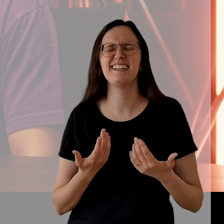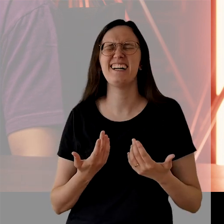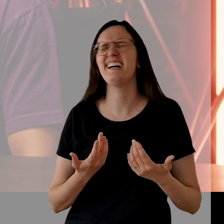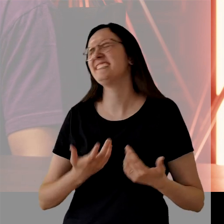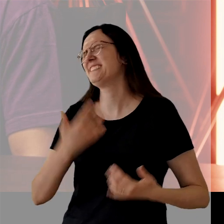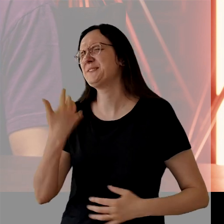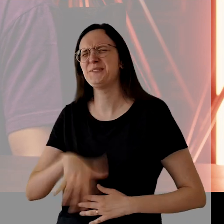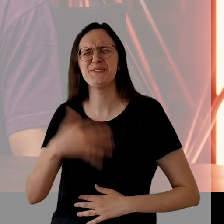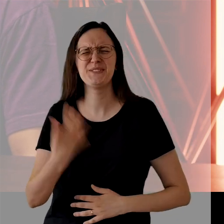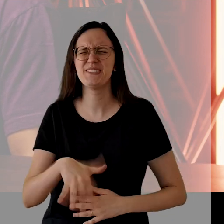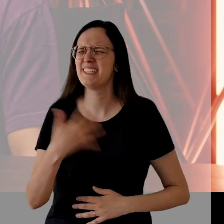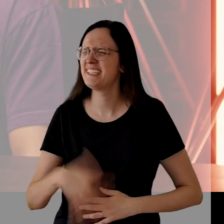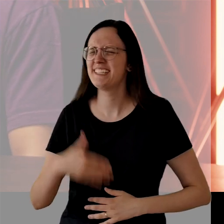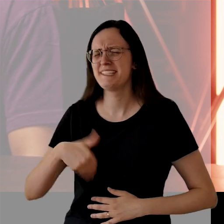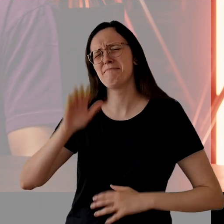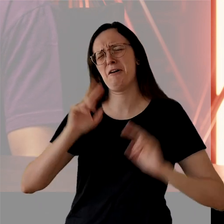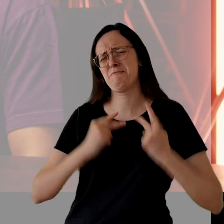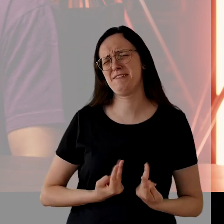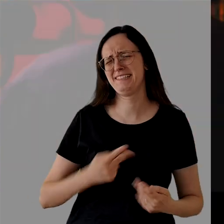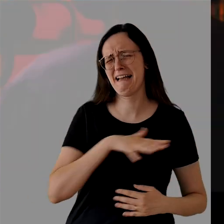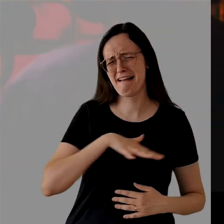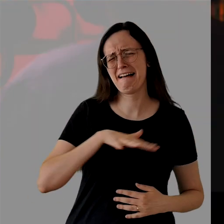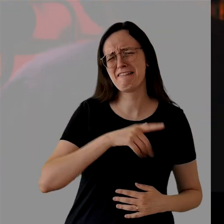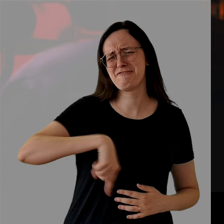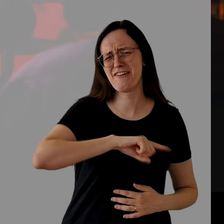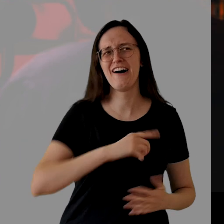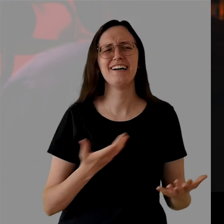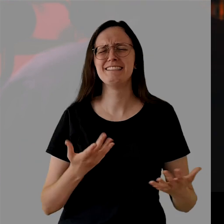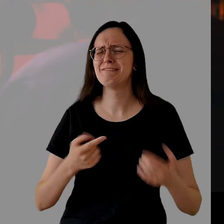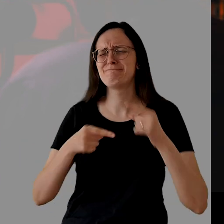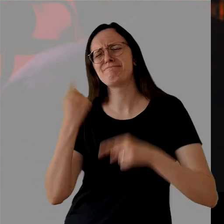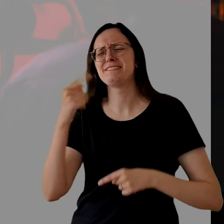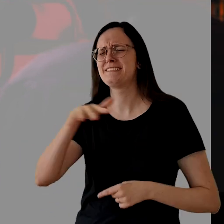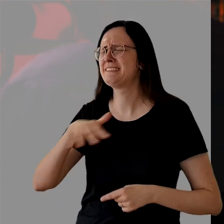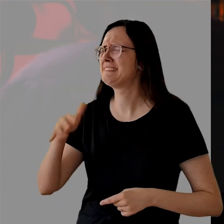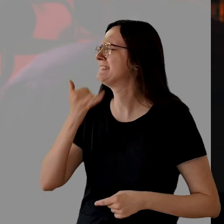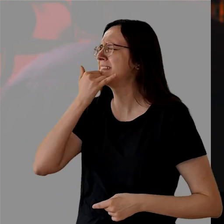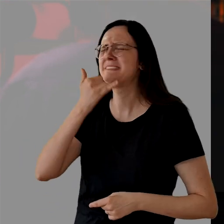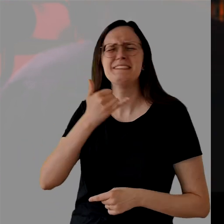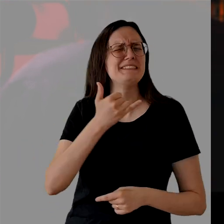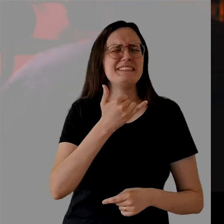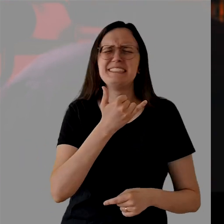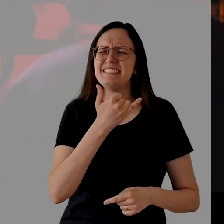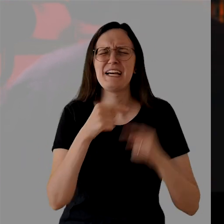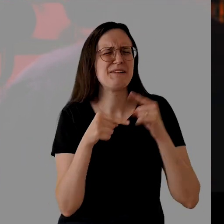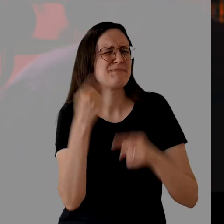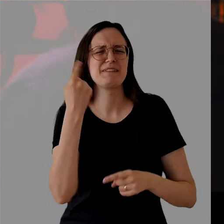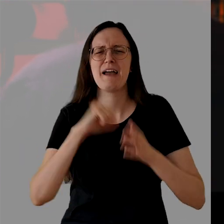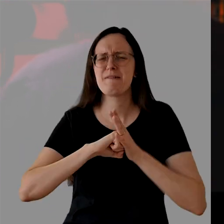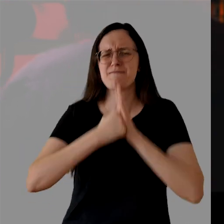né? A gente é mais humanas. E aí, completamente nada a ver com... Nada a ver, foi um bloqueio assim